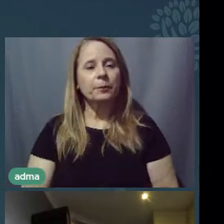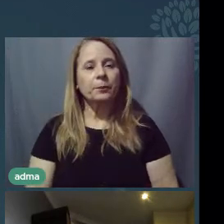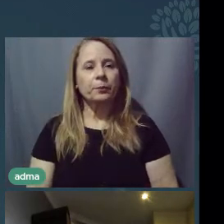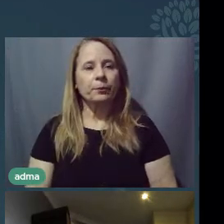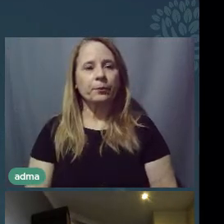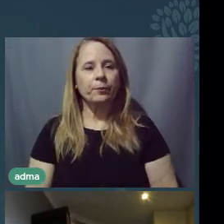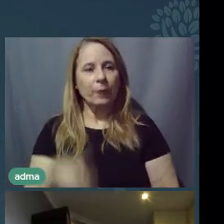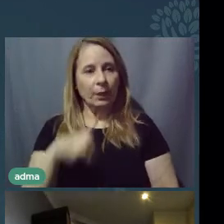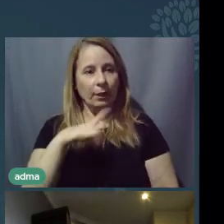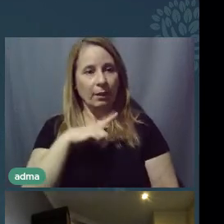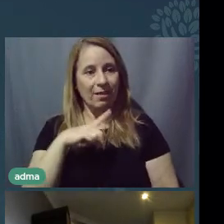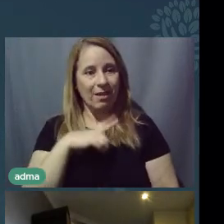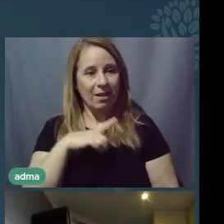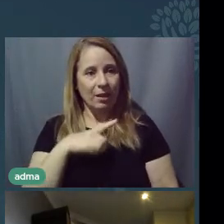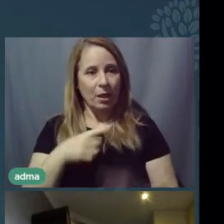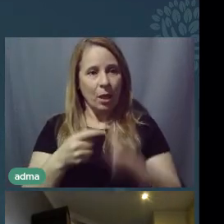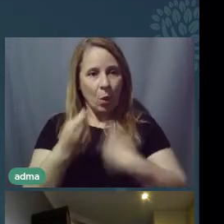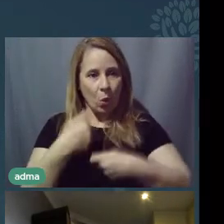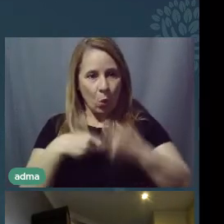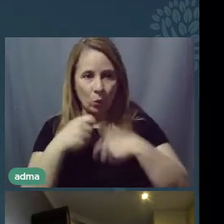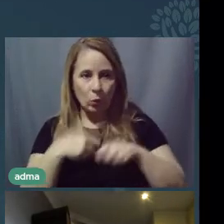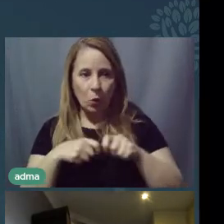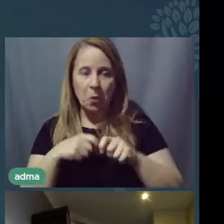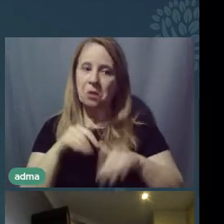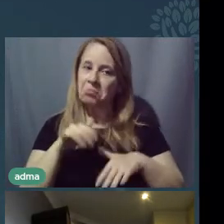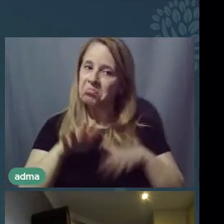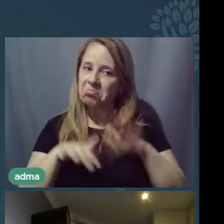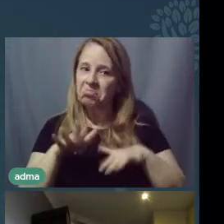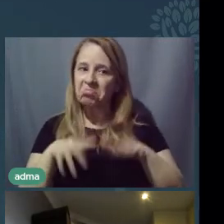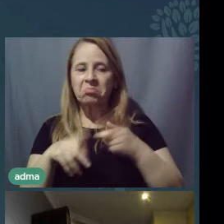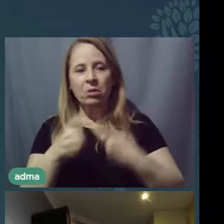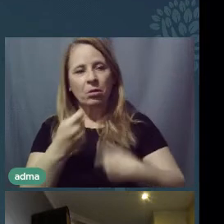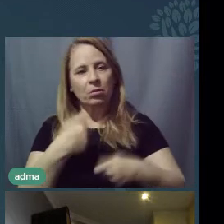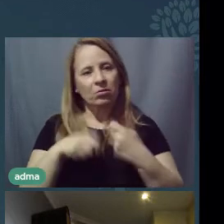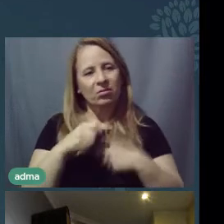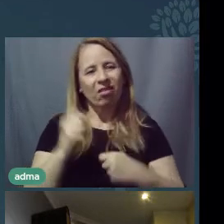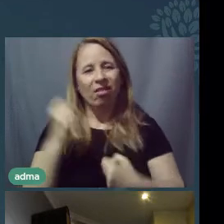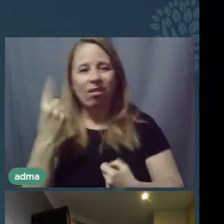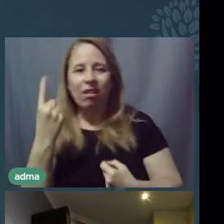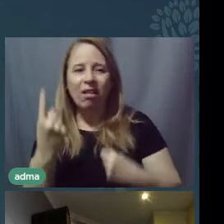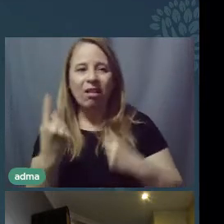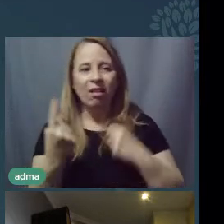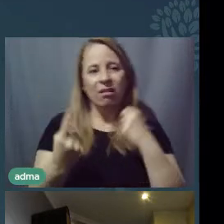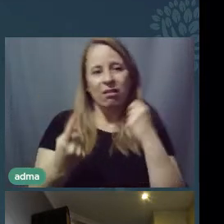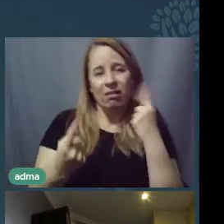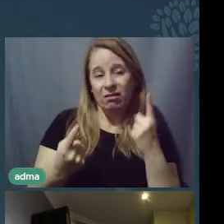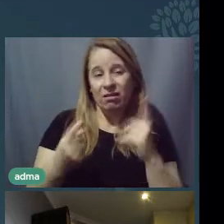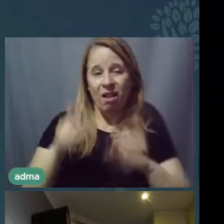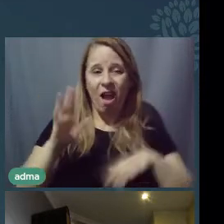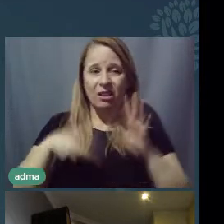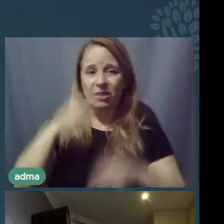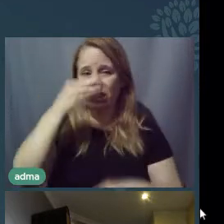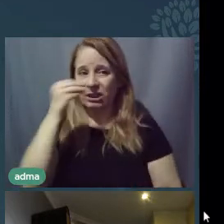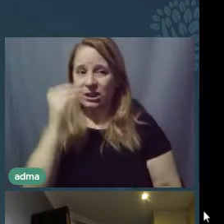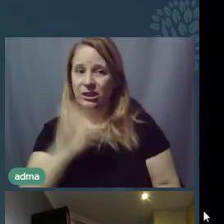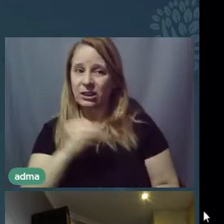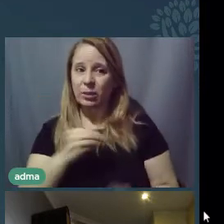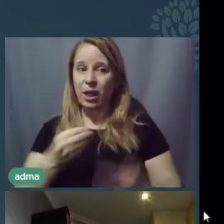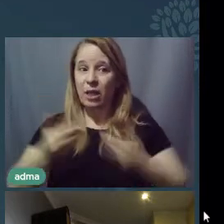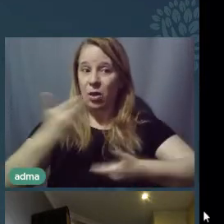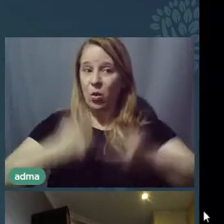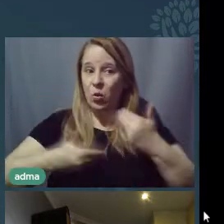têm um controle razoável, né, têm sintomas muito esporádicos, tendem a negligenciar um pouco